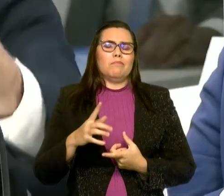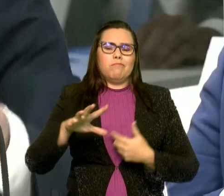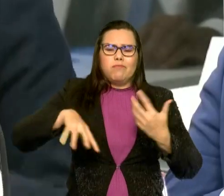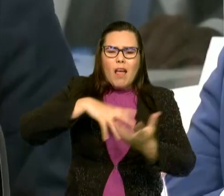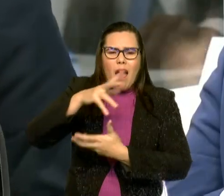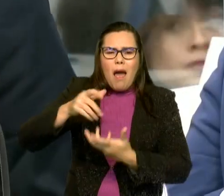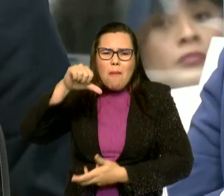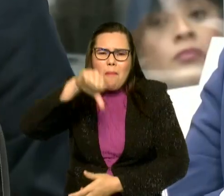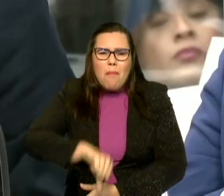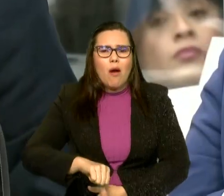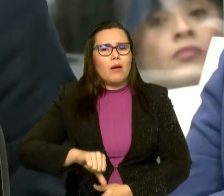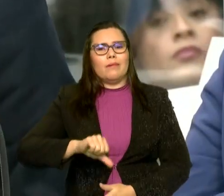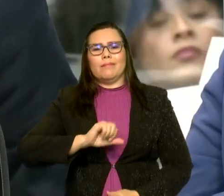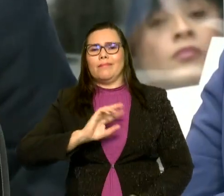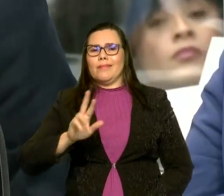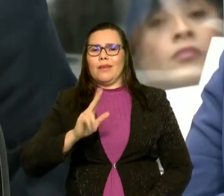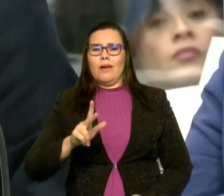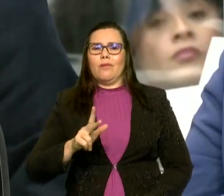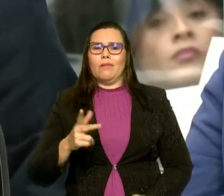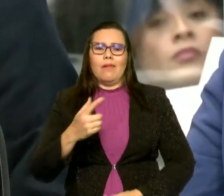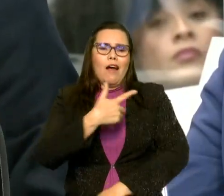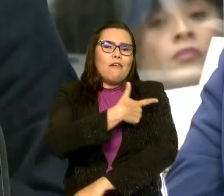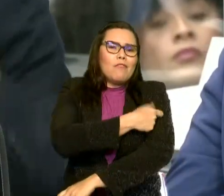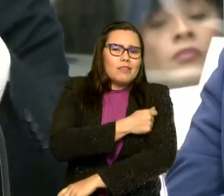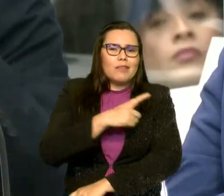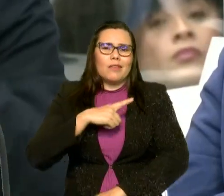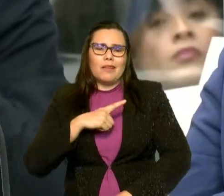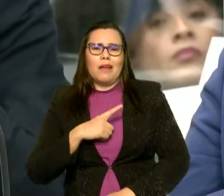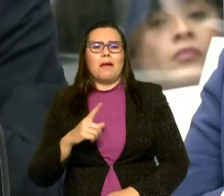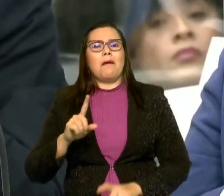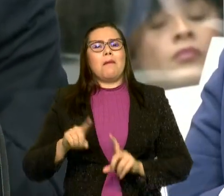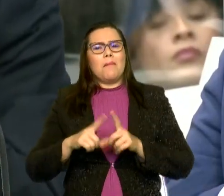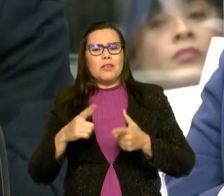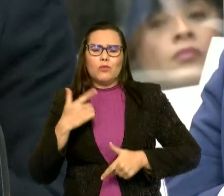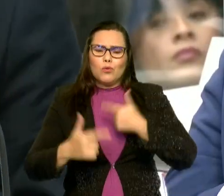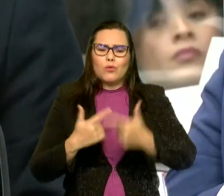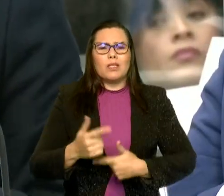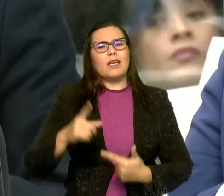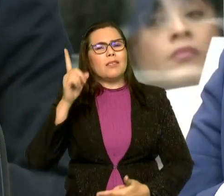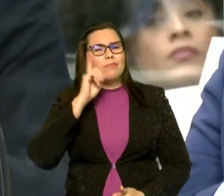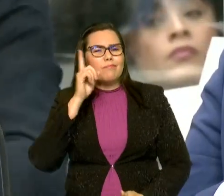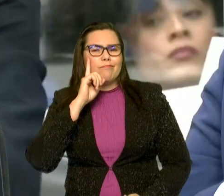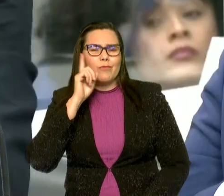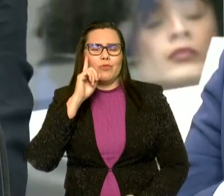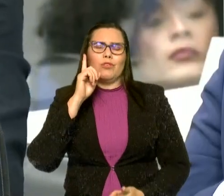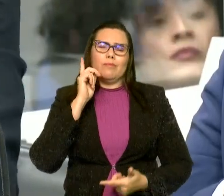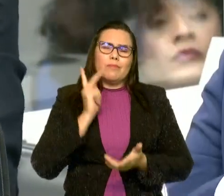vai ter batalhas a serem travadas todos os anos. Era isso, senhora presidente. Obrigado.